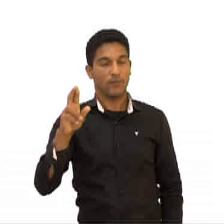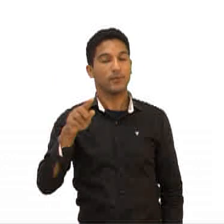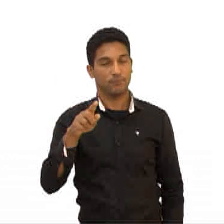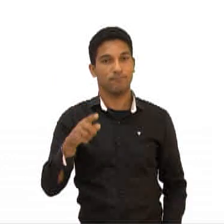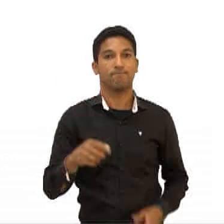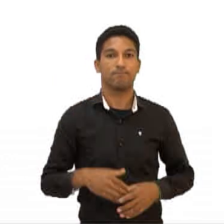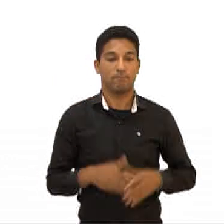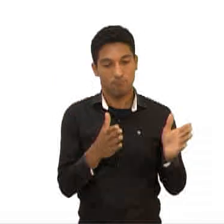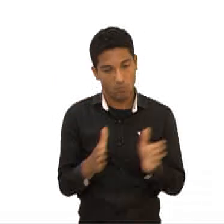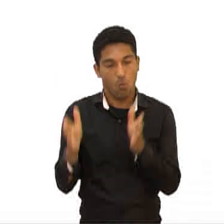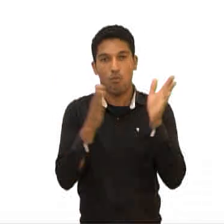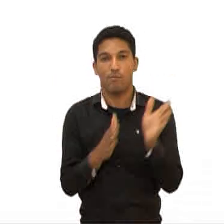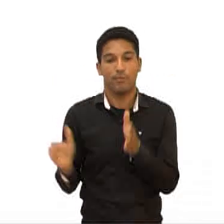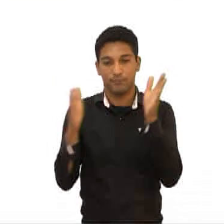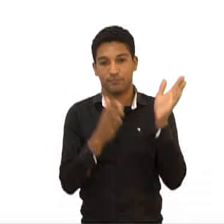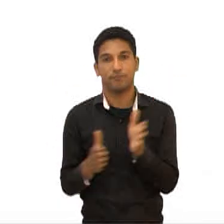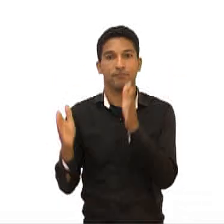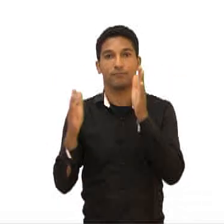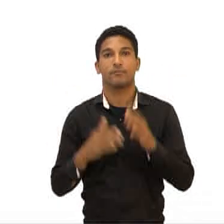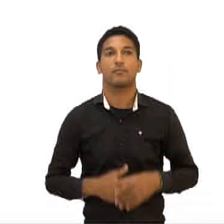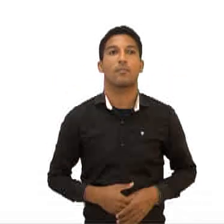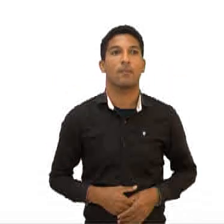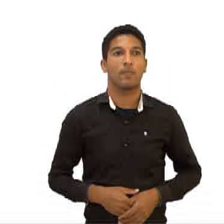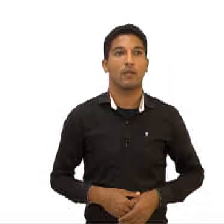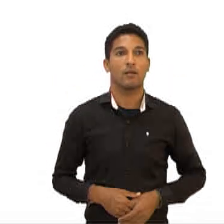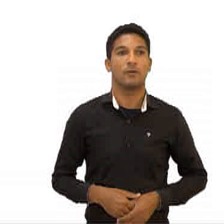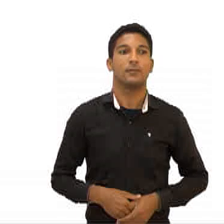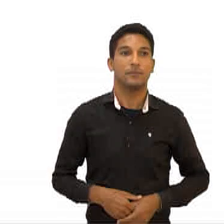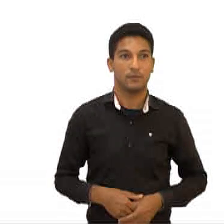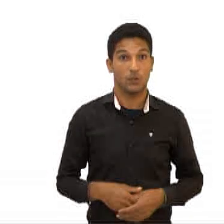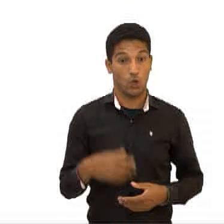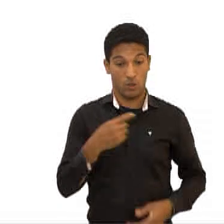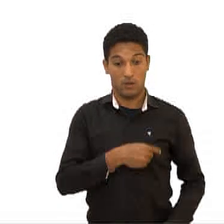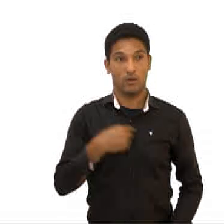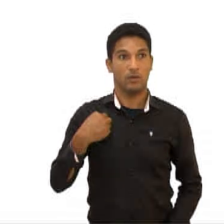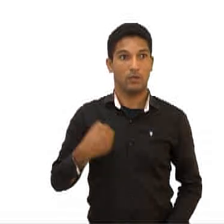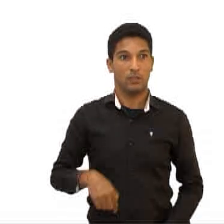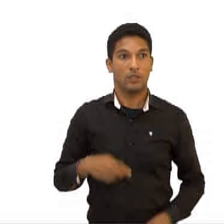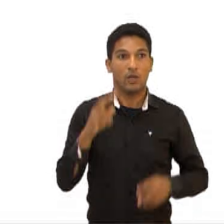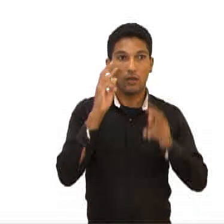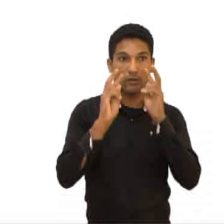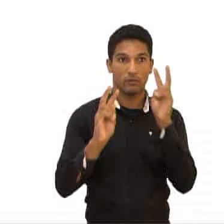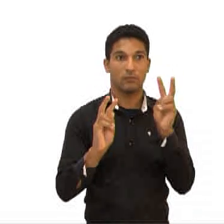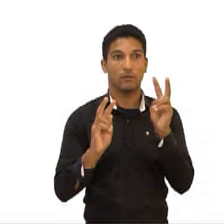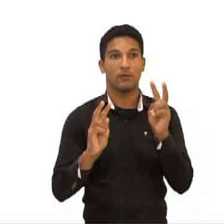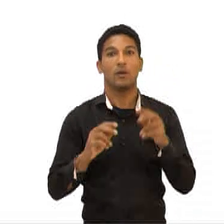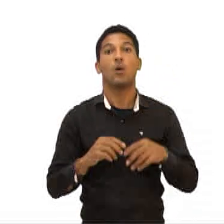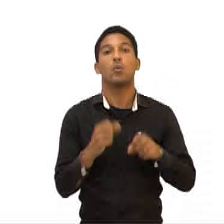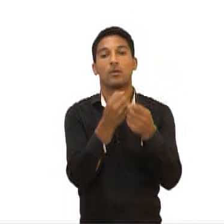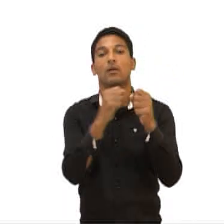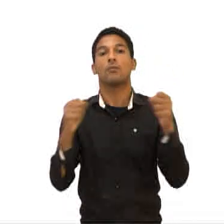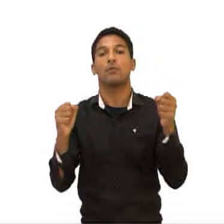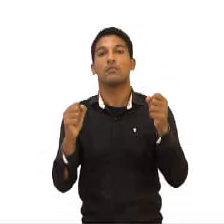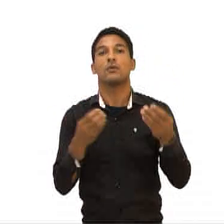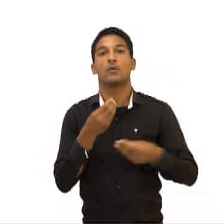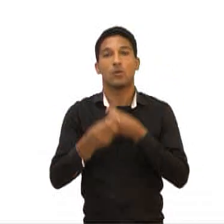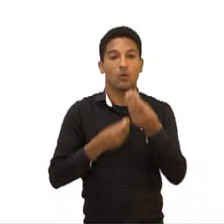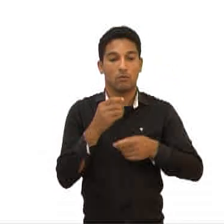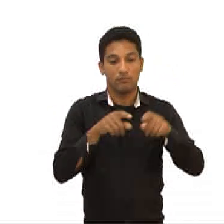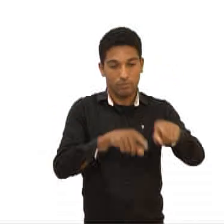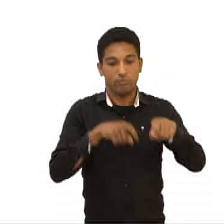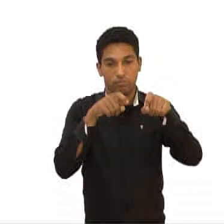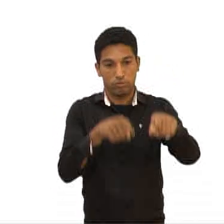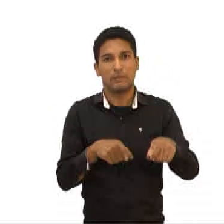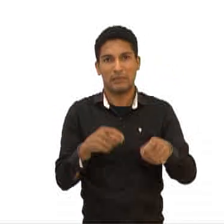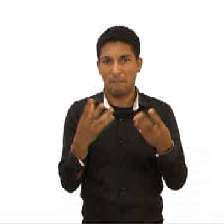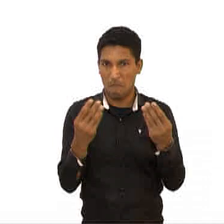E voltando aqui no Sudeste, né, Asiático e na China, mesmo que as dimensões das explorações lá não são tão